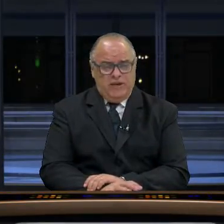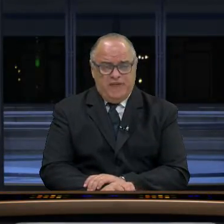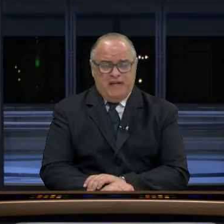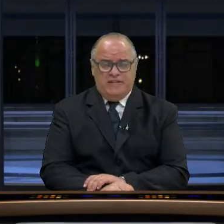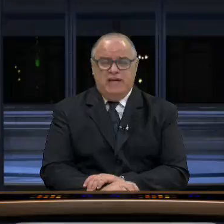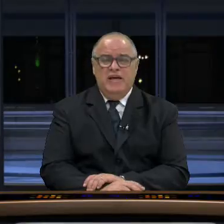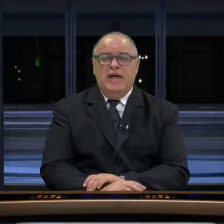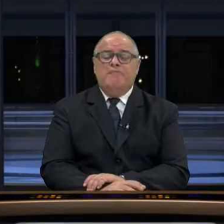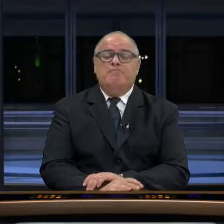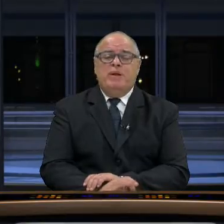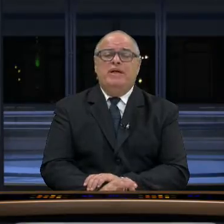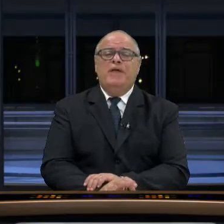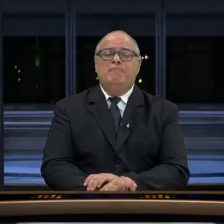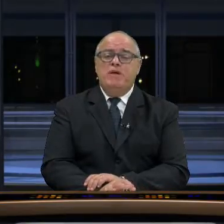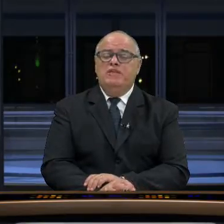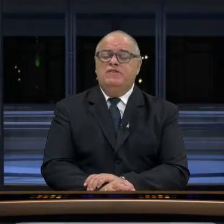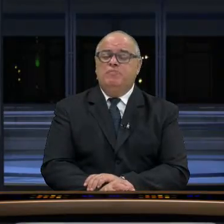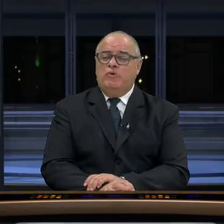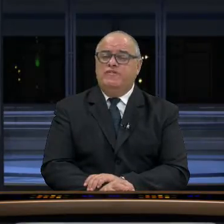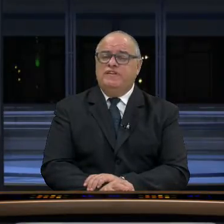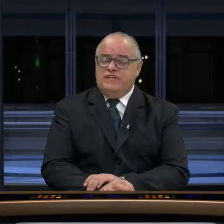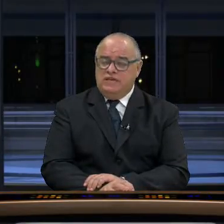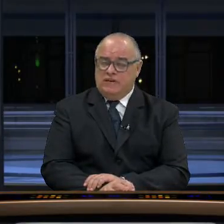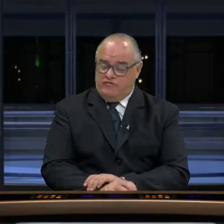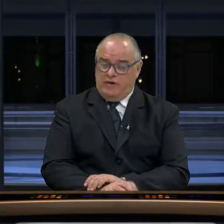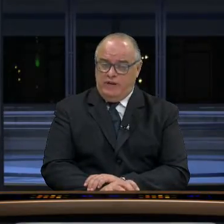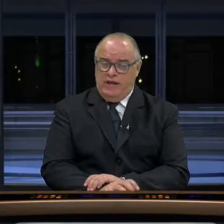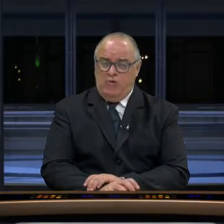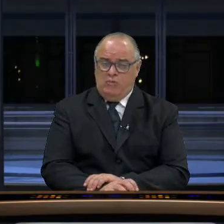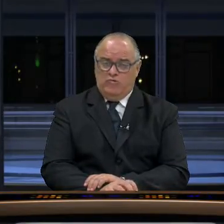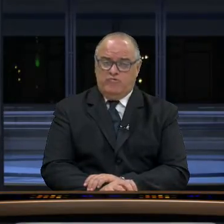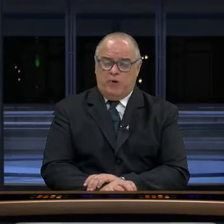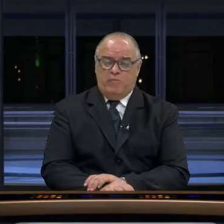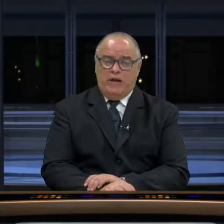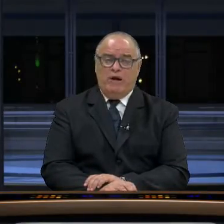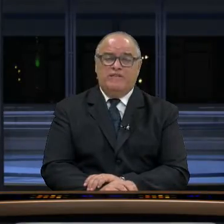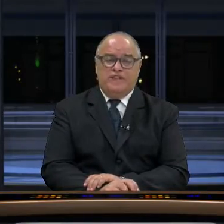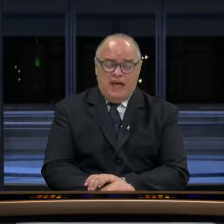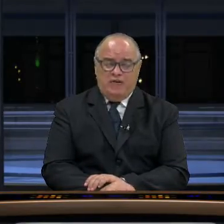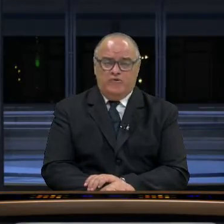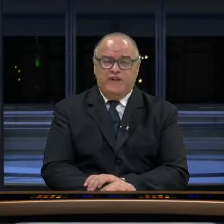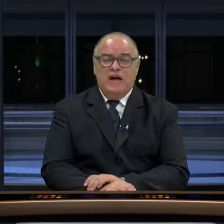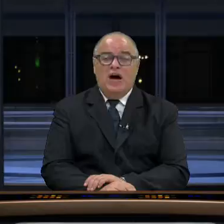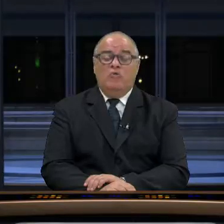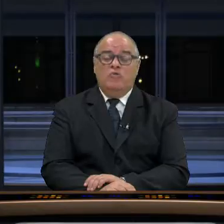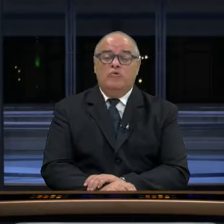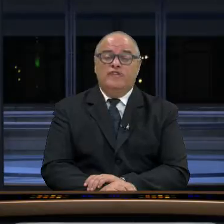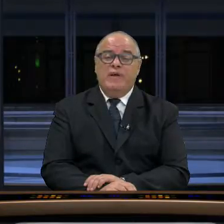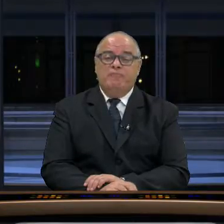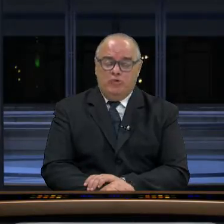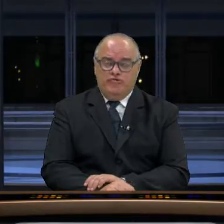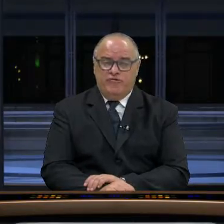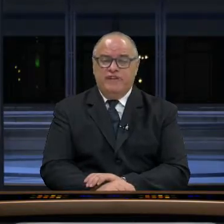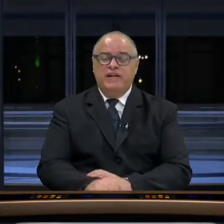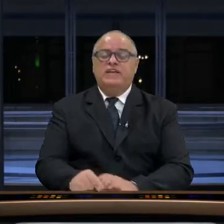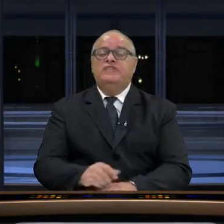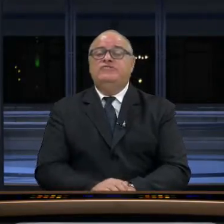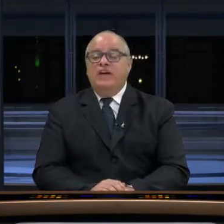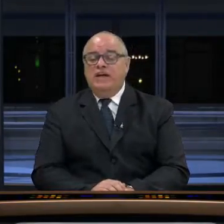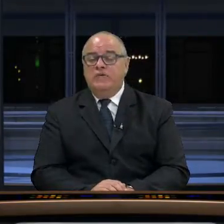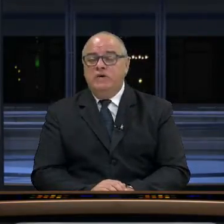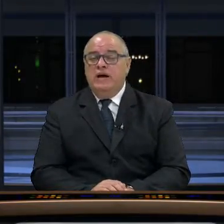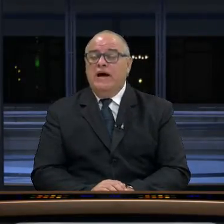A internet é plenamente positiva, só que tem alguns problemas sérios, alguns abusos